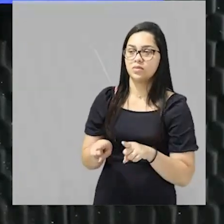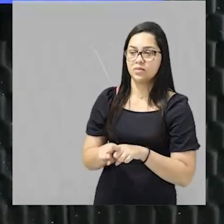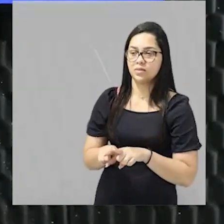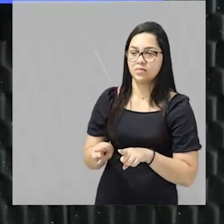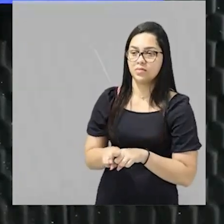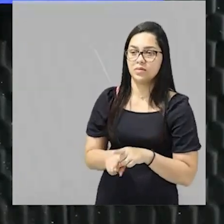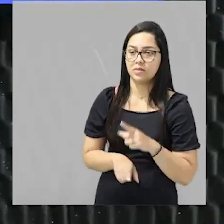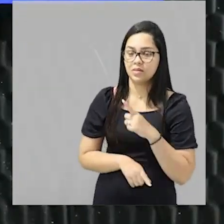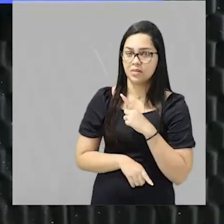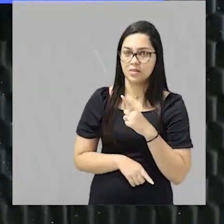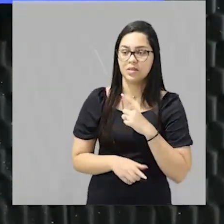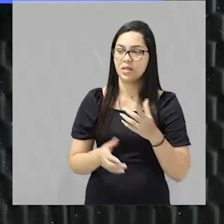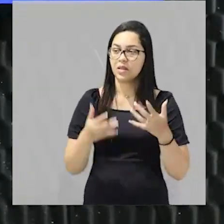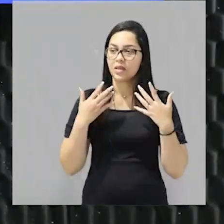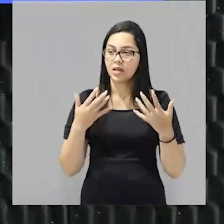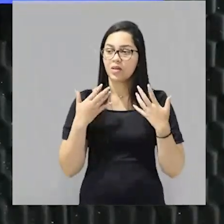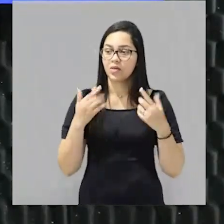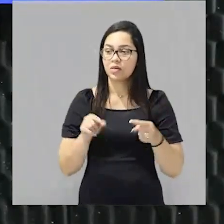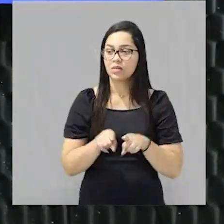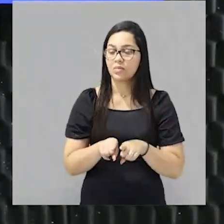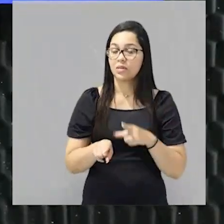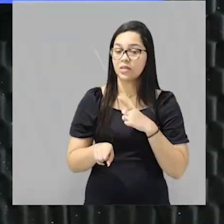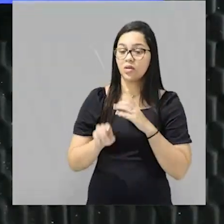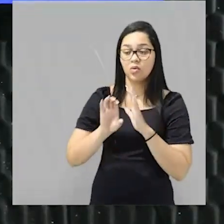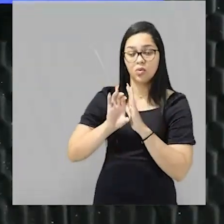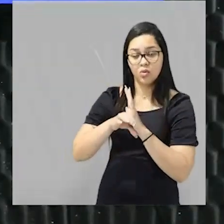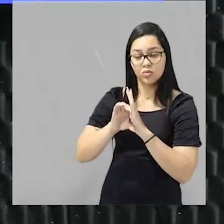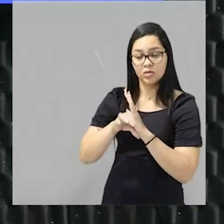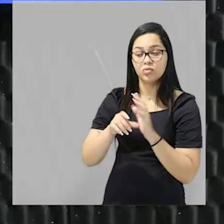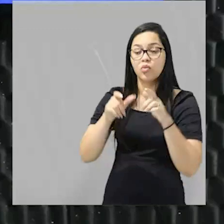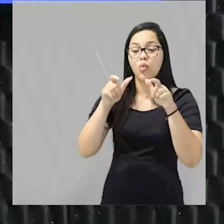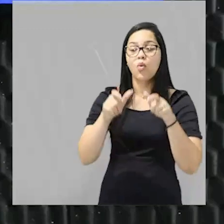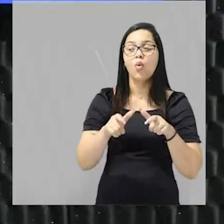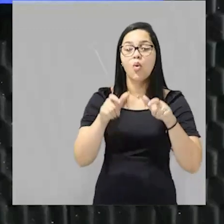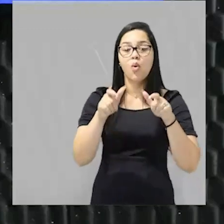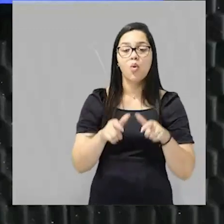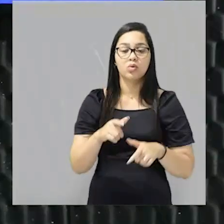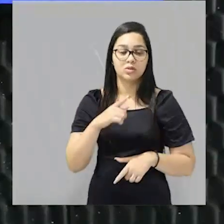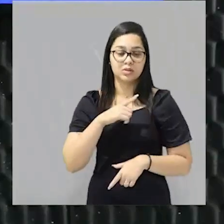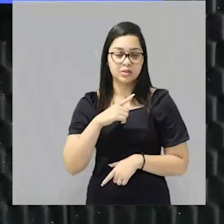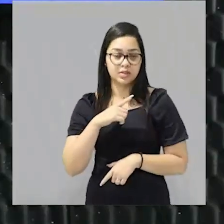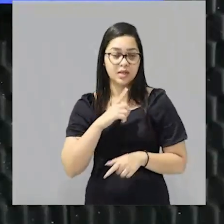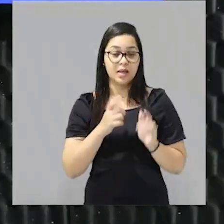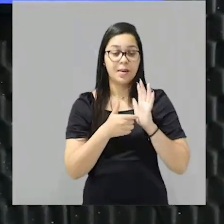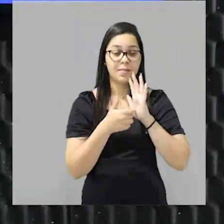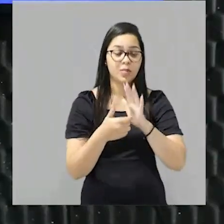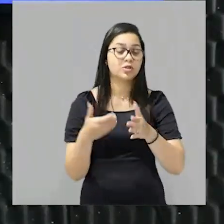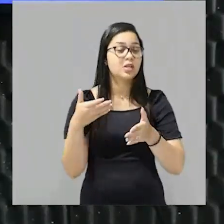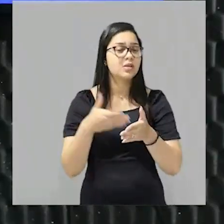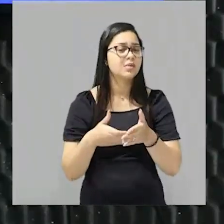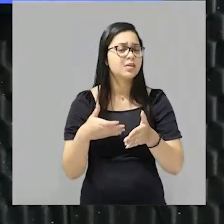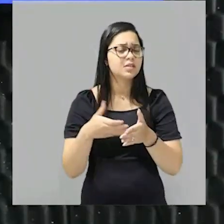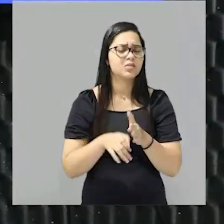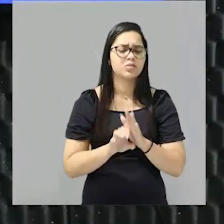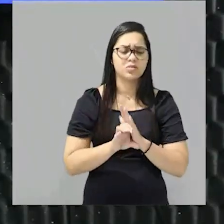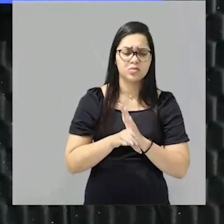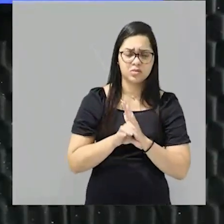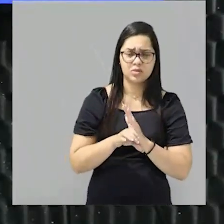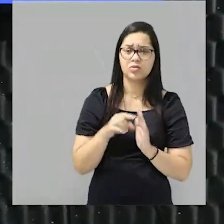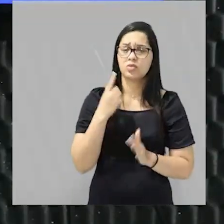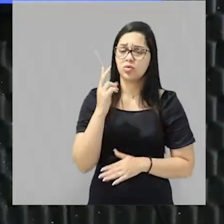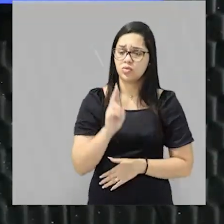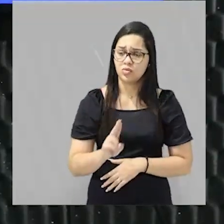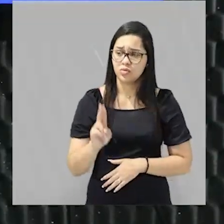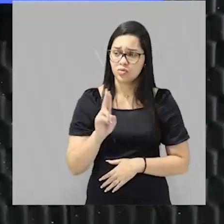corriqueiros de calor e temperatura? Letra A. A temperatura da água pode ficar constante durante o tempo em que estiver